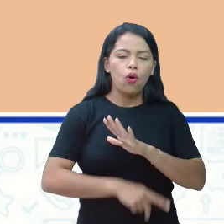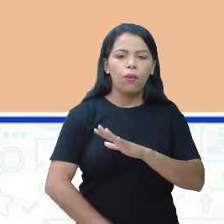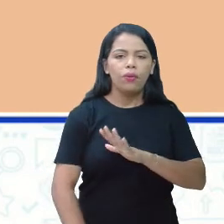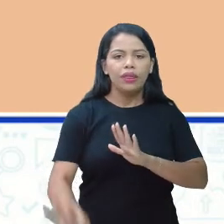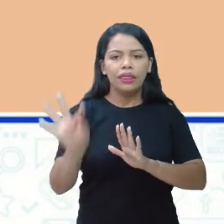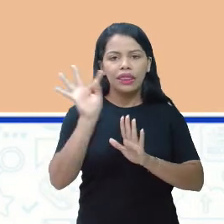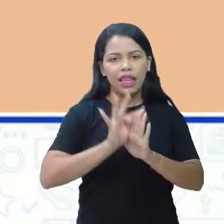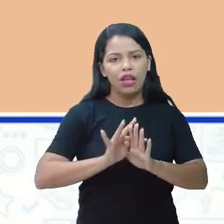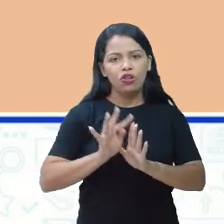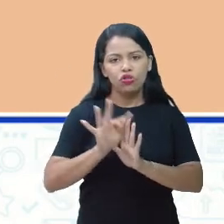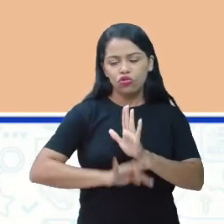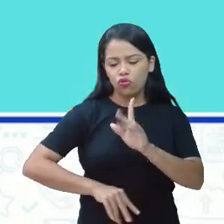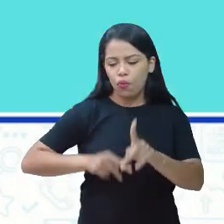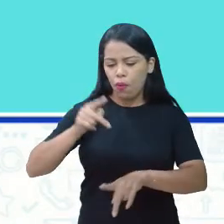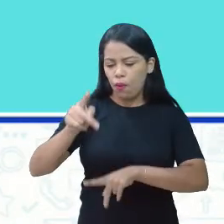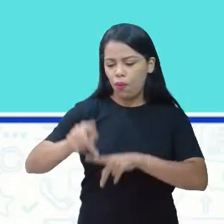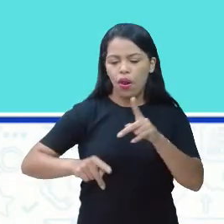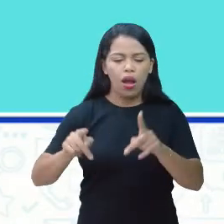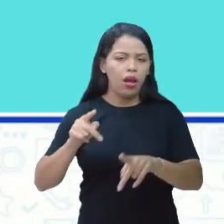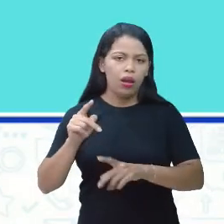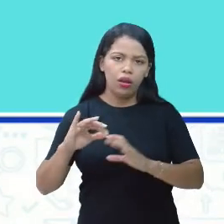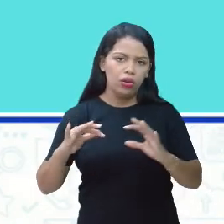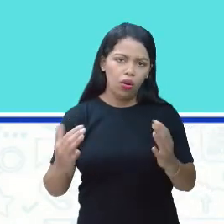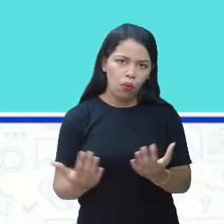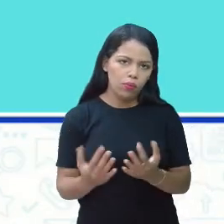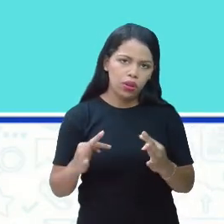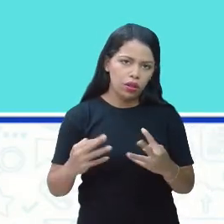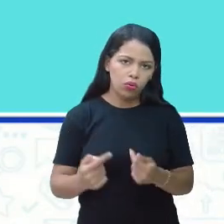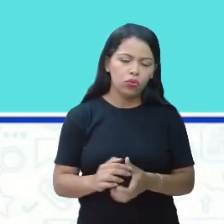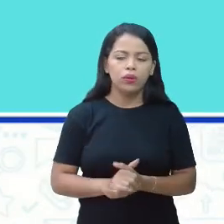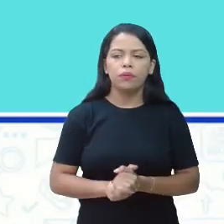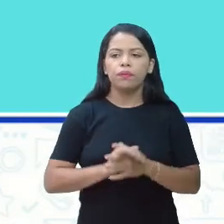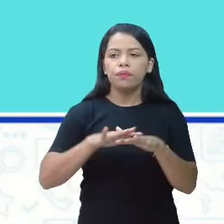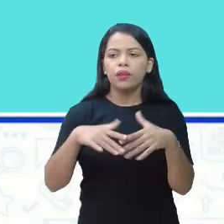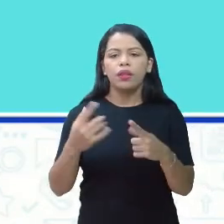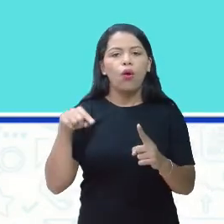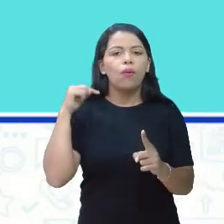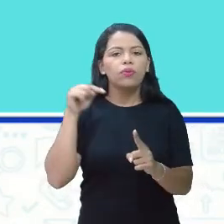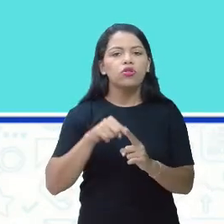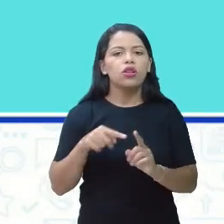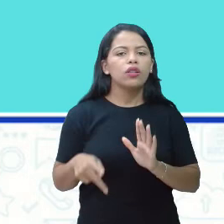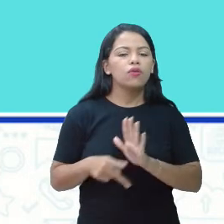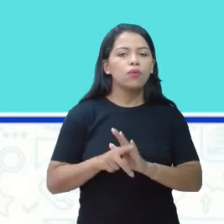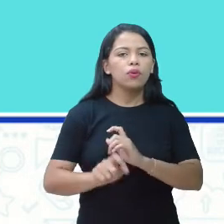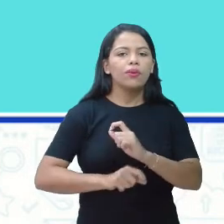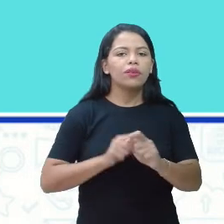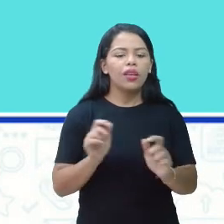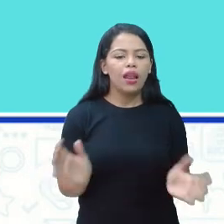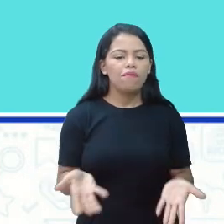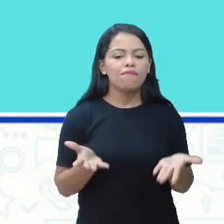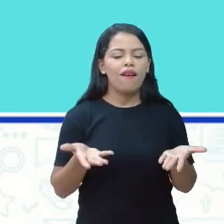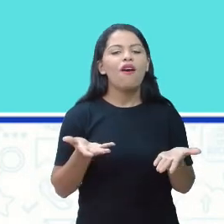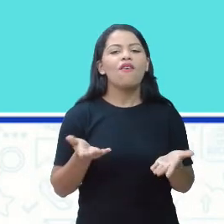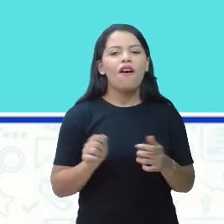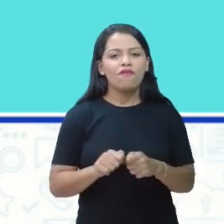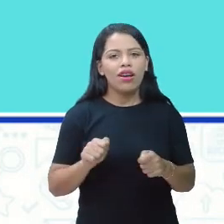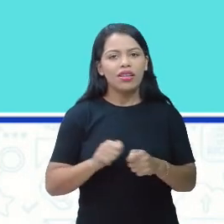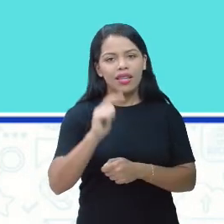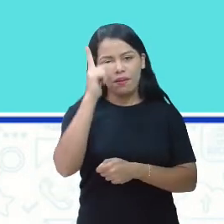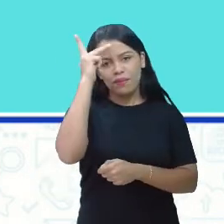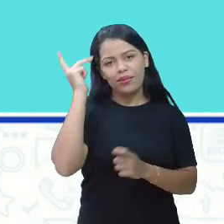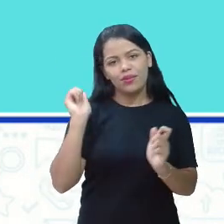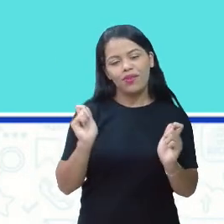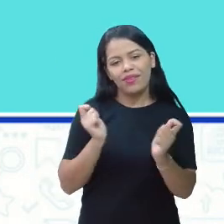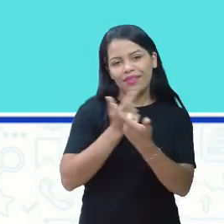domínio coletivo. Sua finalidade é provocar o riso e divertir